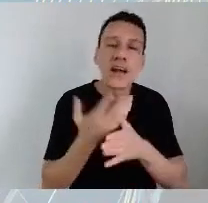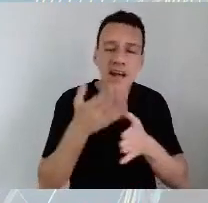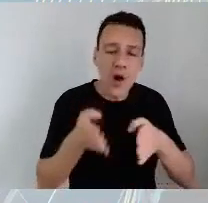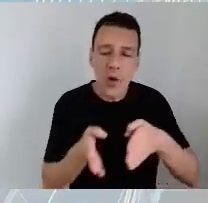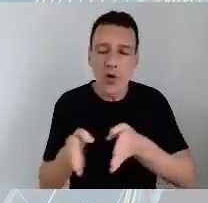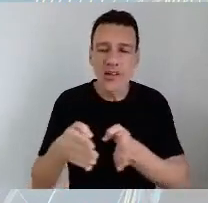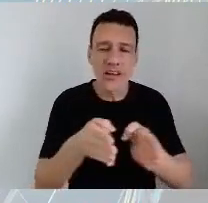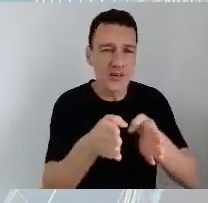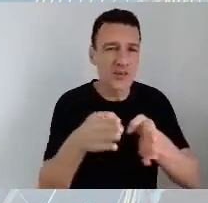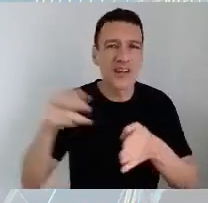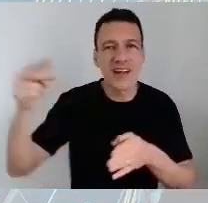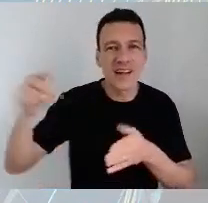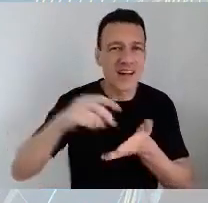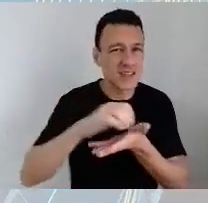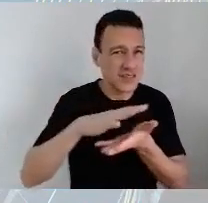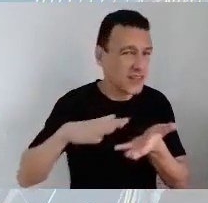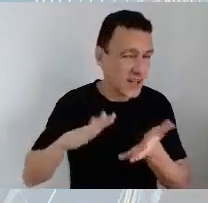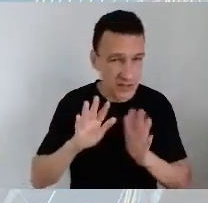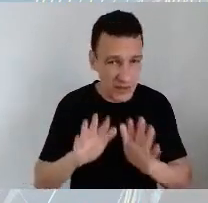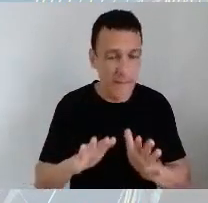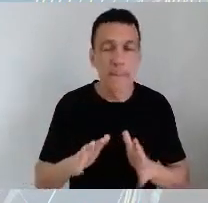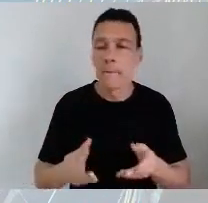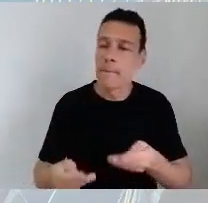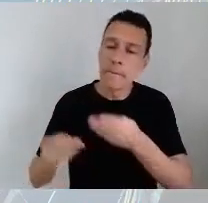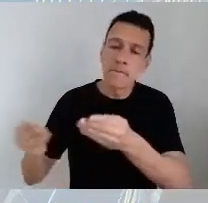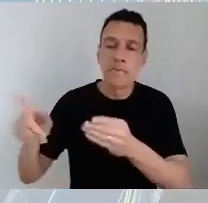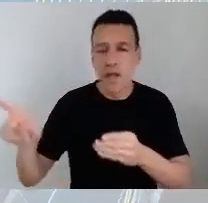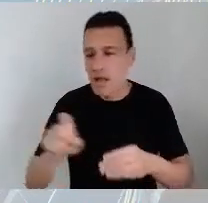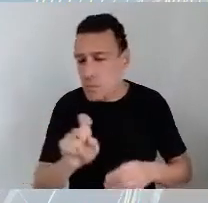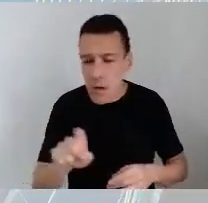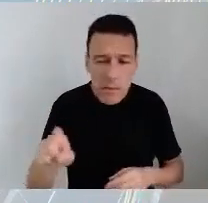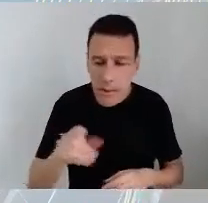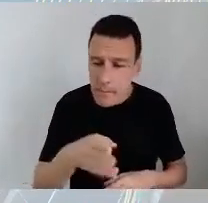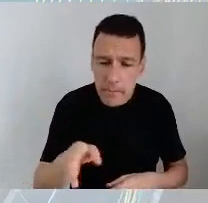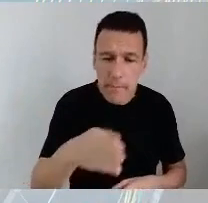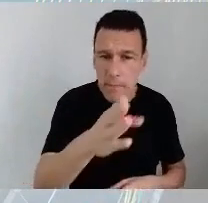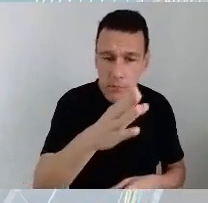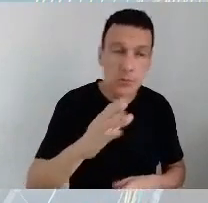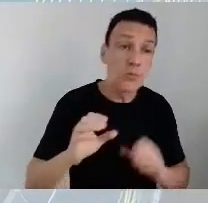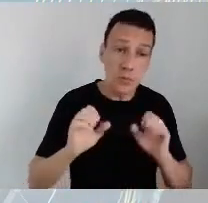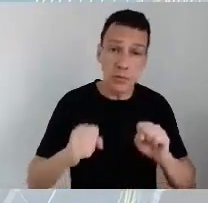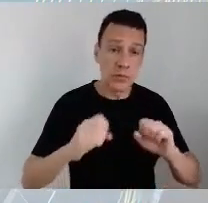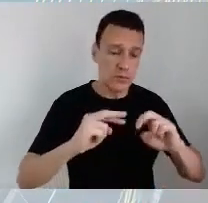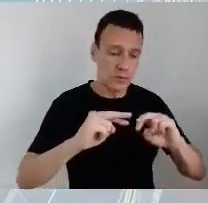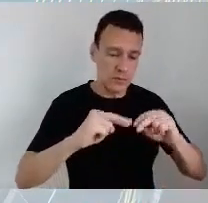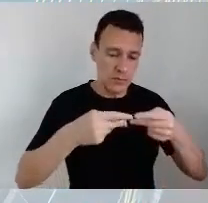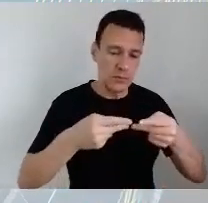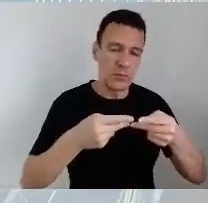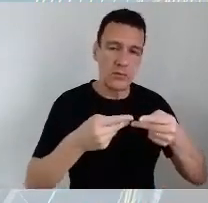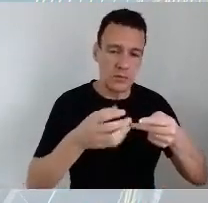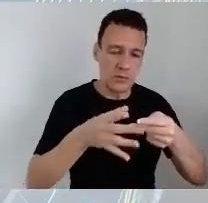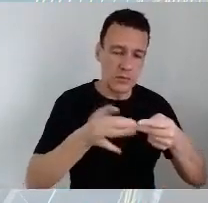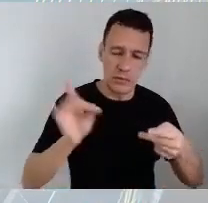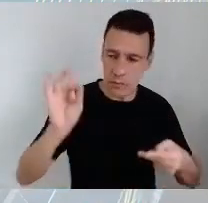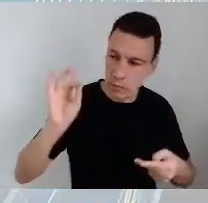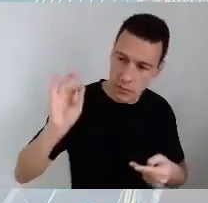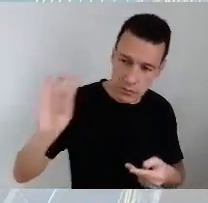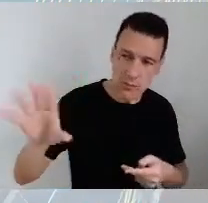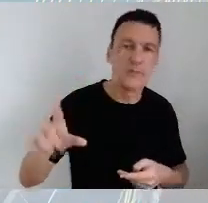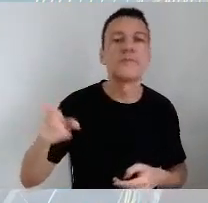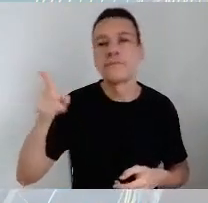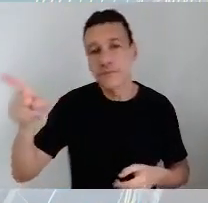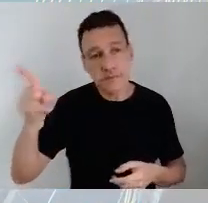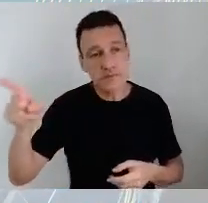depois, o legal é que eu consigo só gerar um link e mandar para os usuários testarem essa